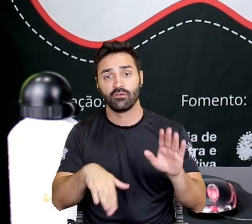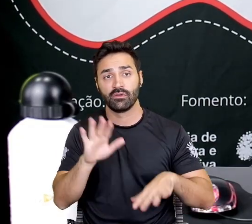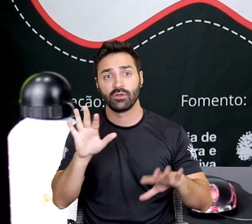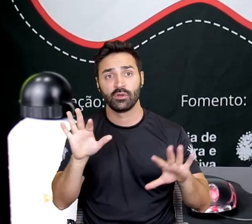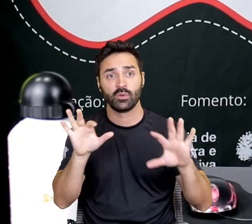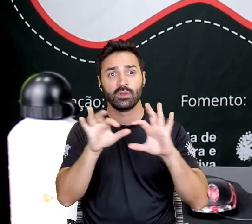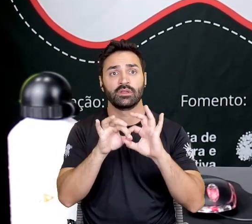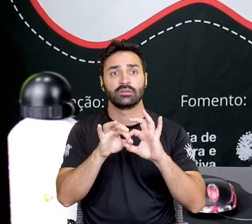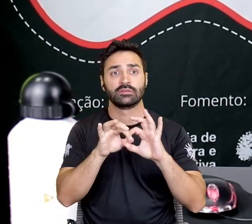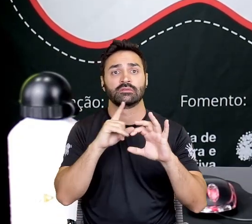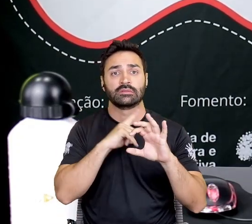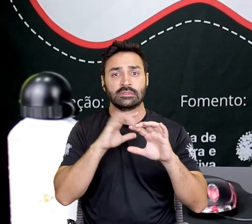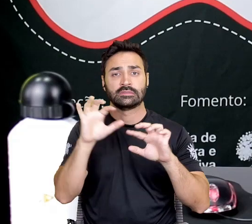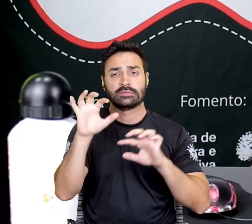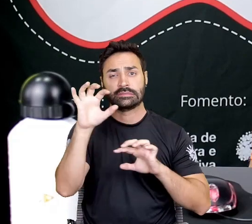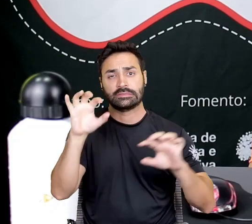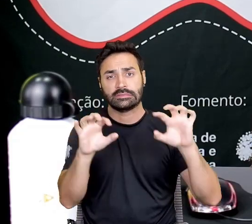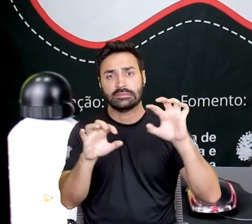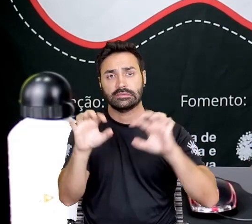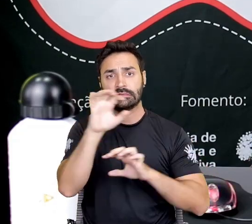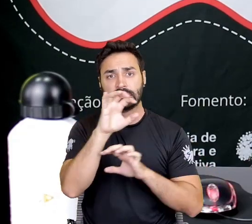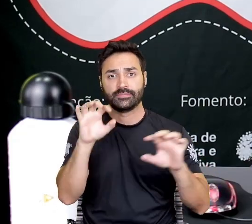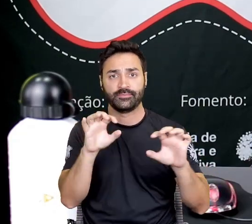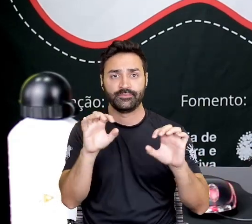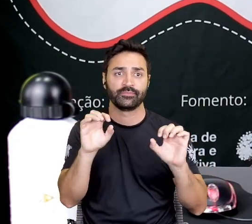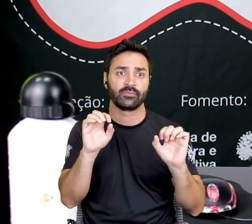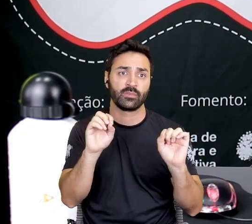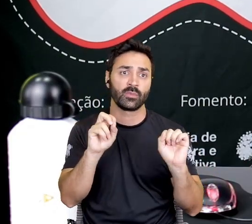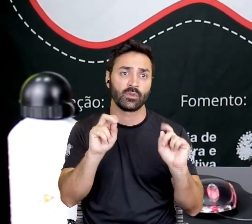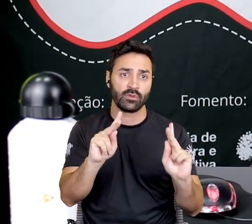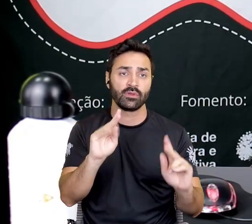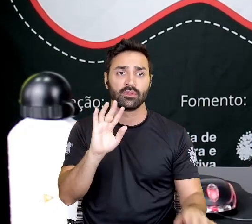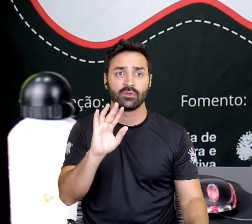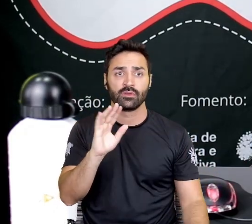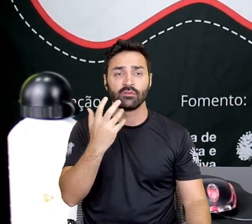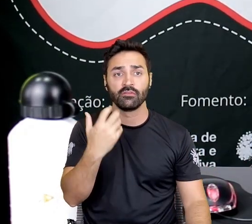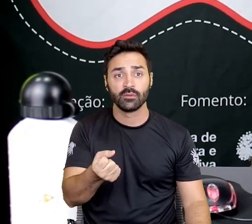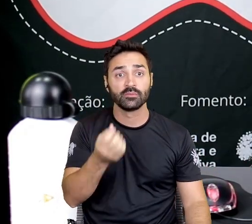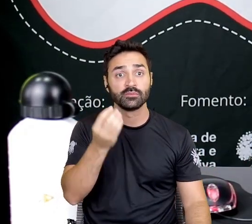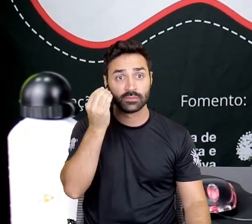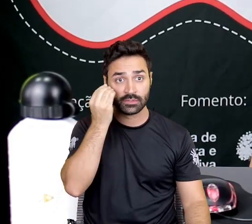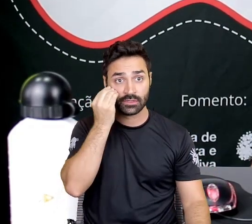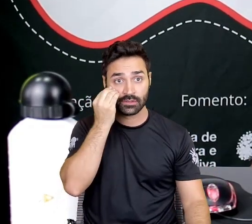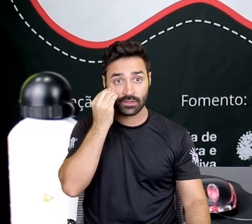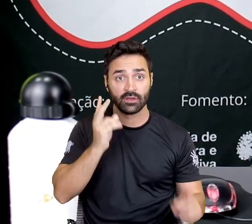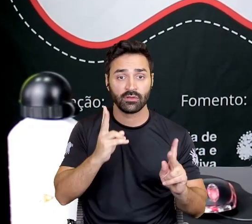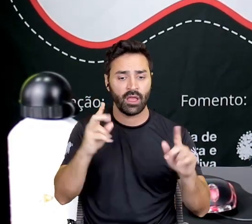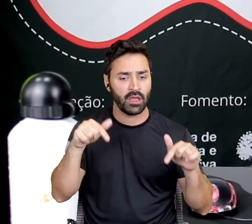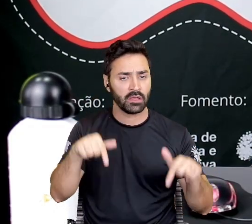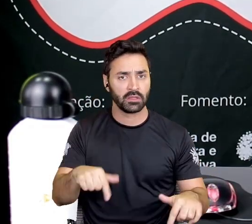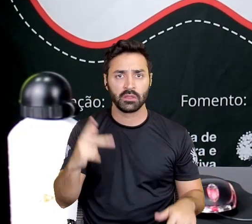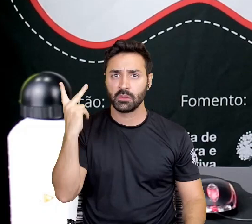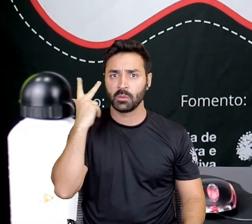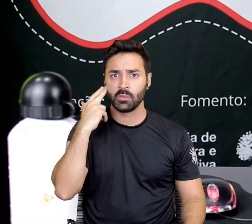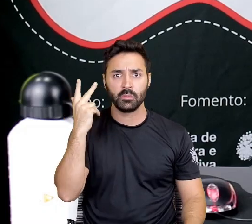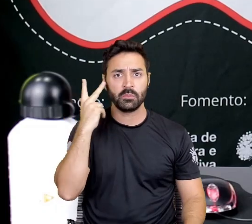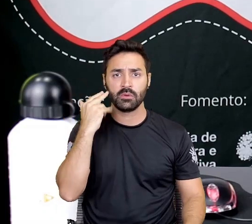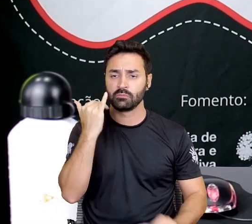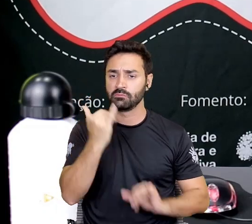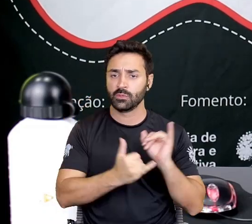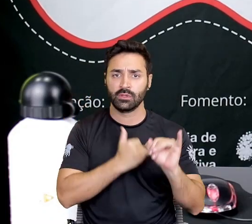mais. Mas, ok, vamos tentar seguir aqui. Por enquanto aqui não tá travando, tá bem tranquilo,